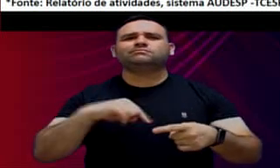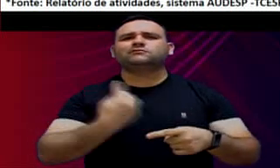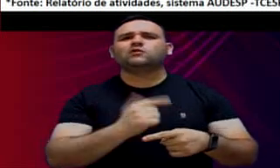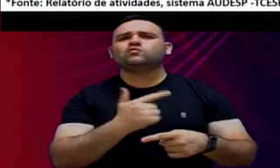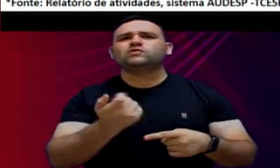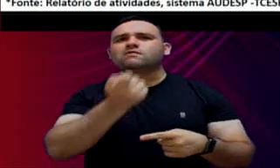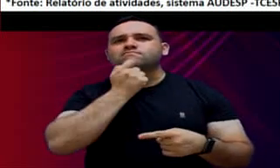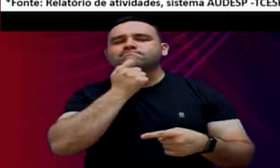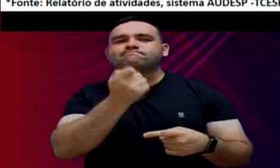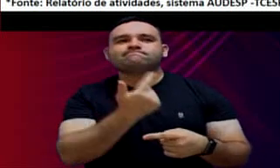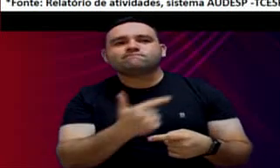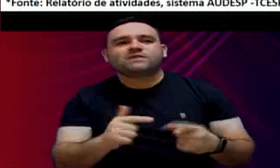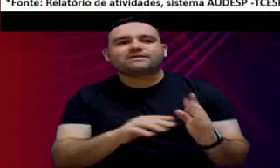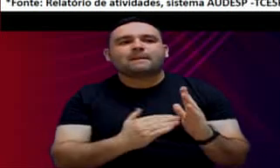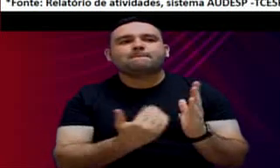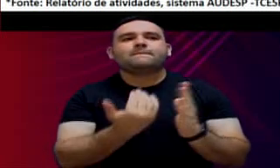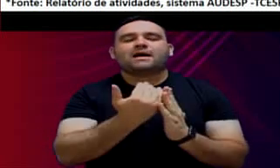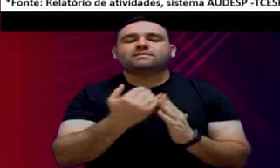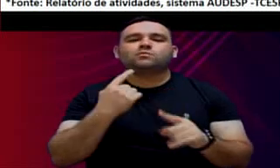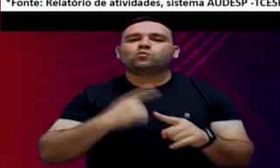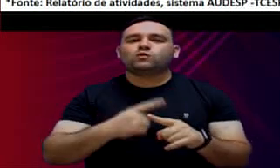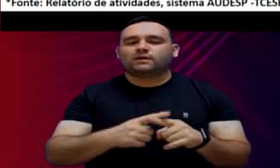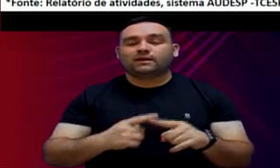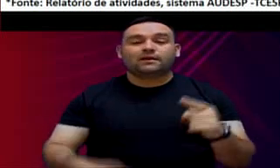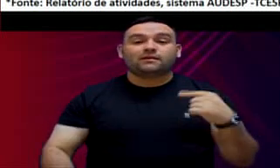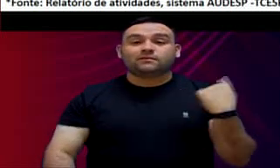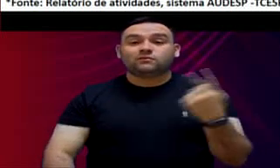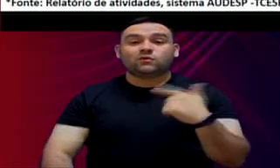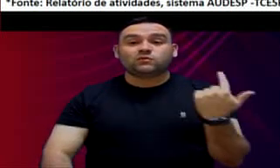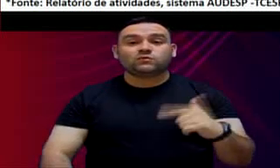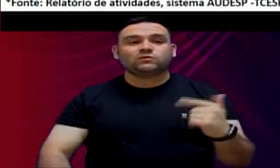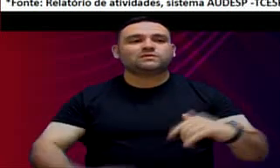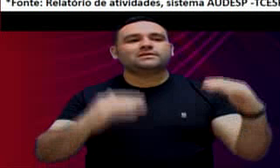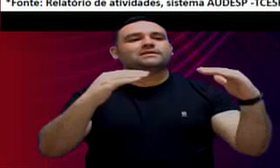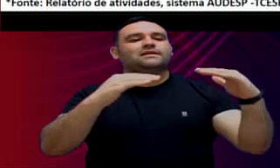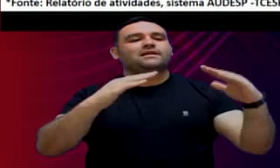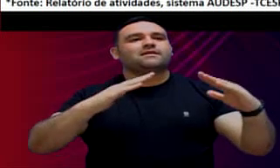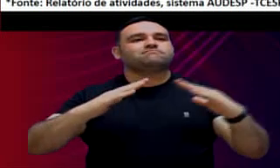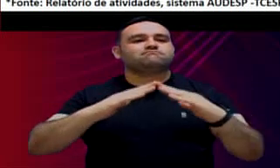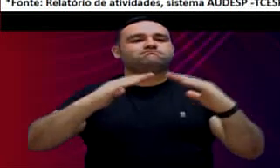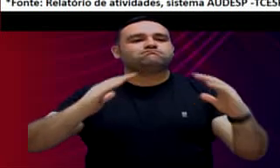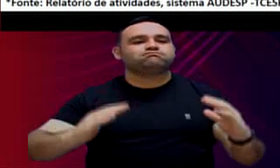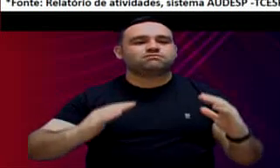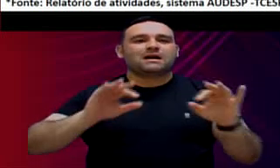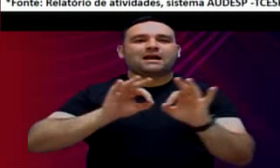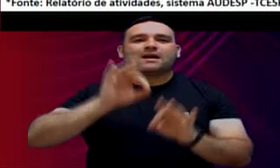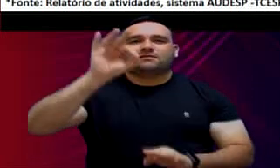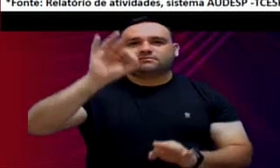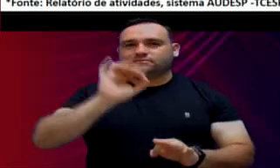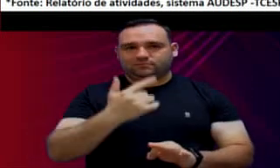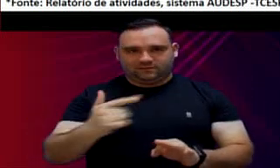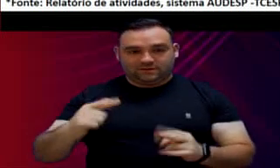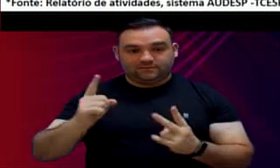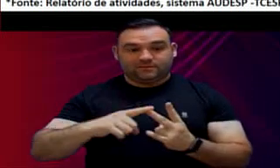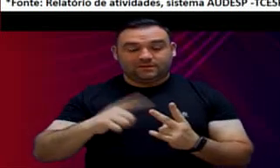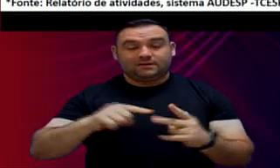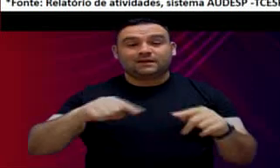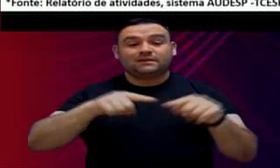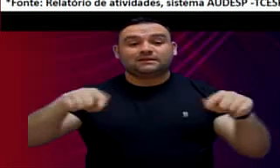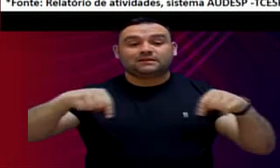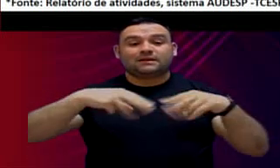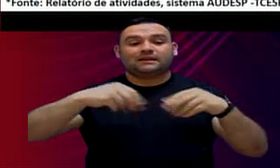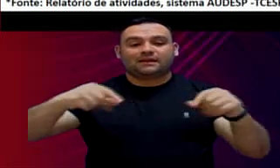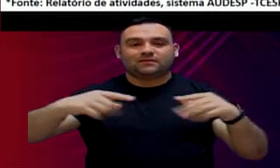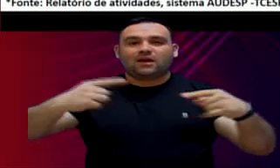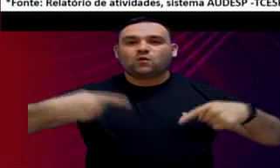tem ainda um número maior Porque nós não temos galpões ainda de alta metragem a gente ainda não tem loteamentos